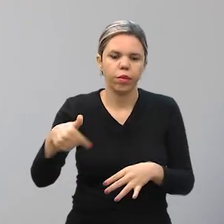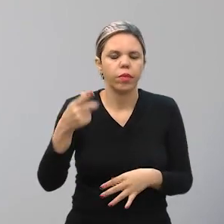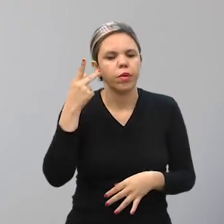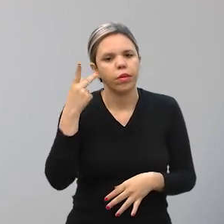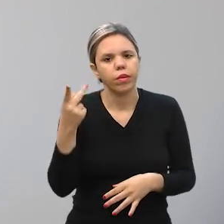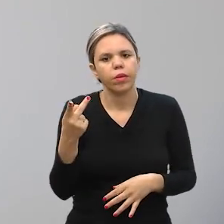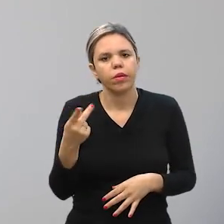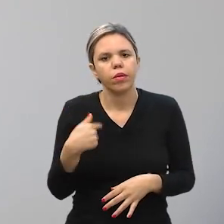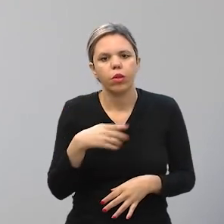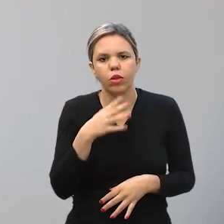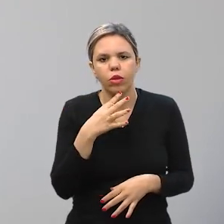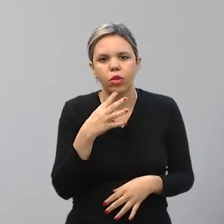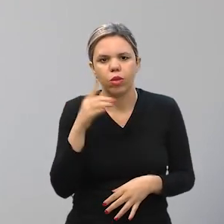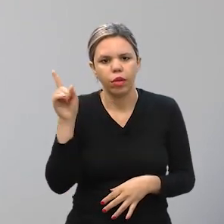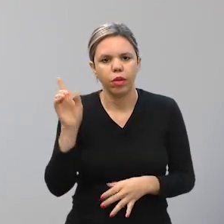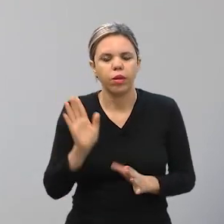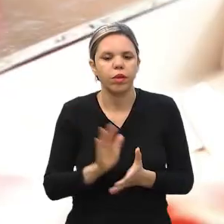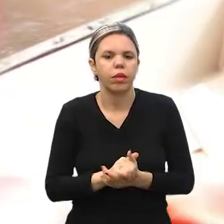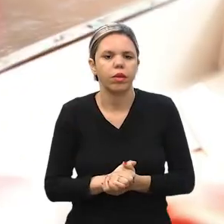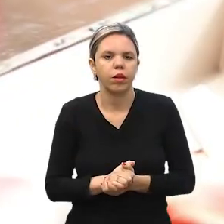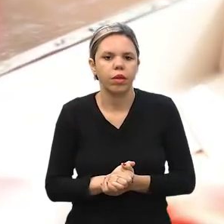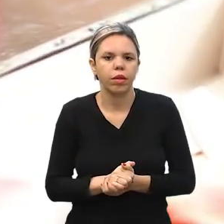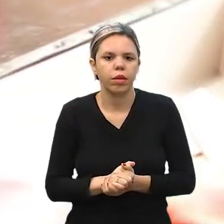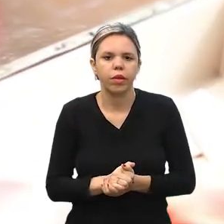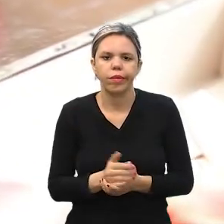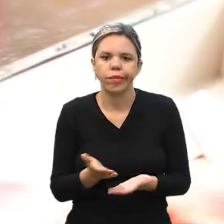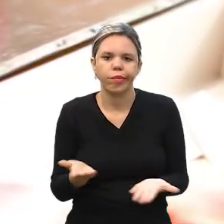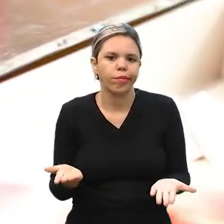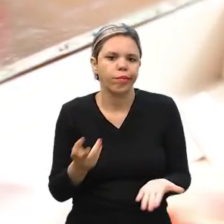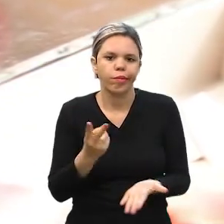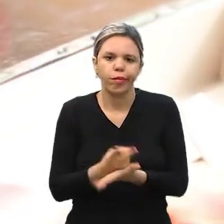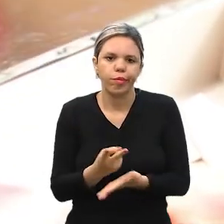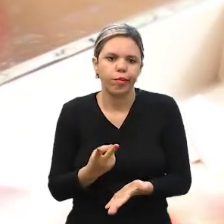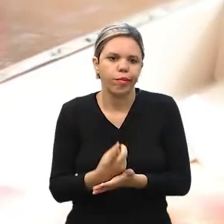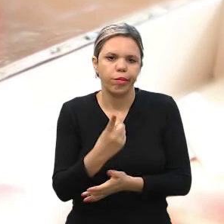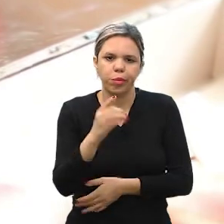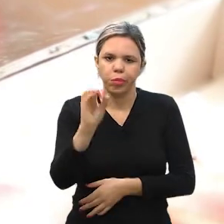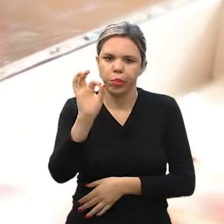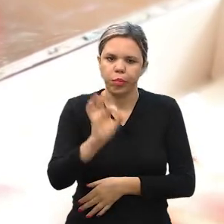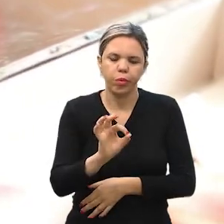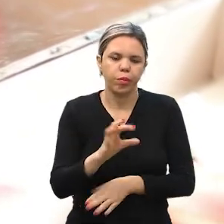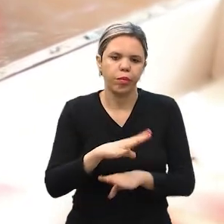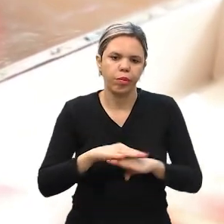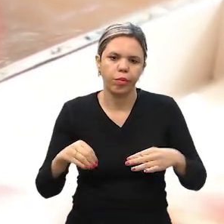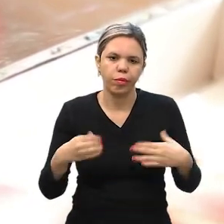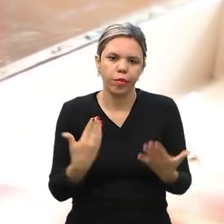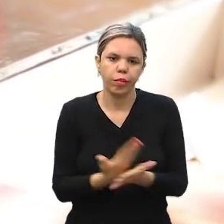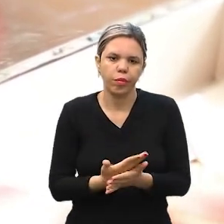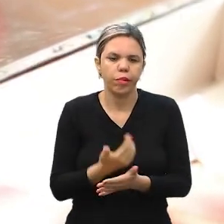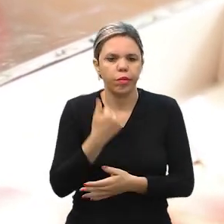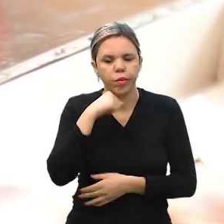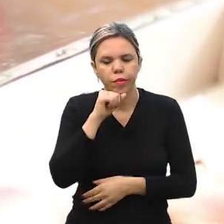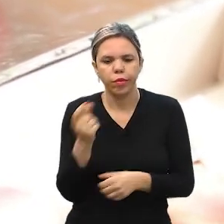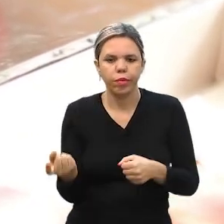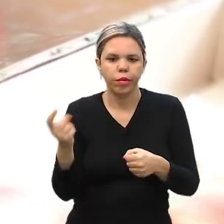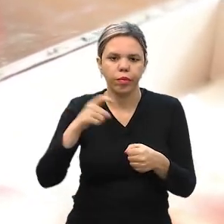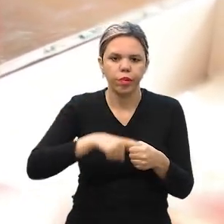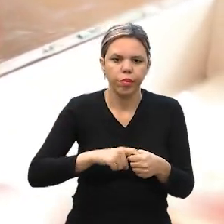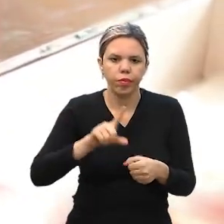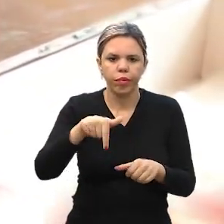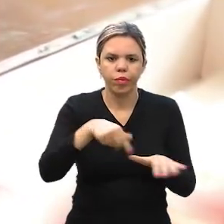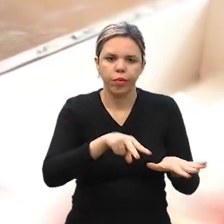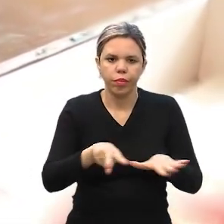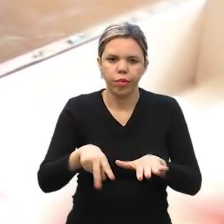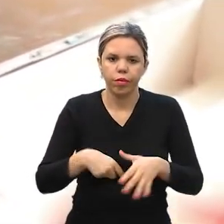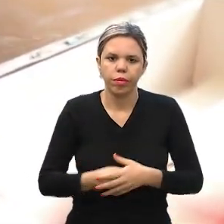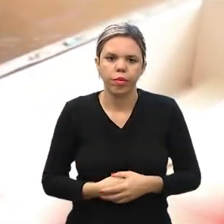Paulo, eu conheço lá, ele vai cair nos menos de 10% de cura. Até que quando a mãe volta na outra semana,